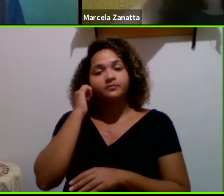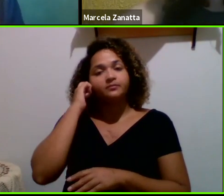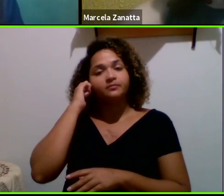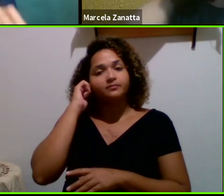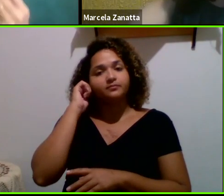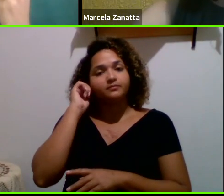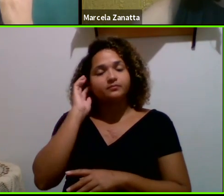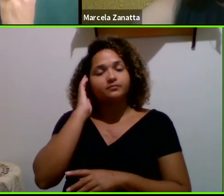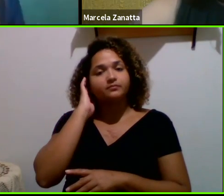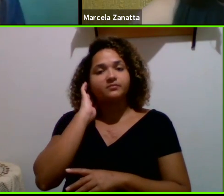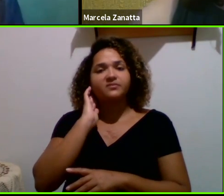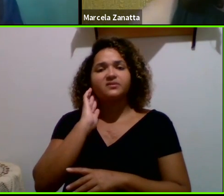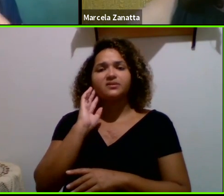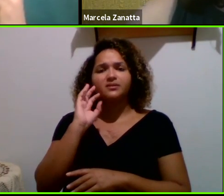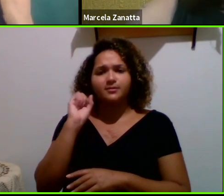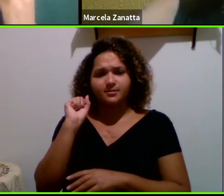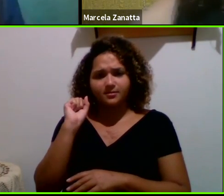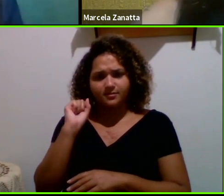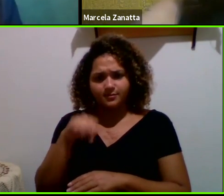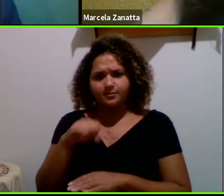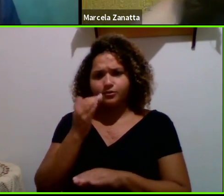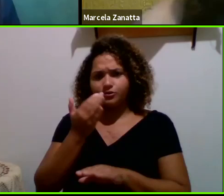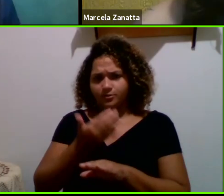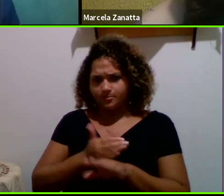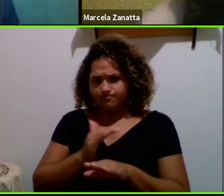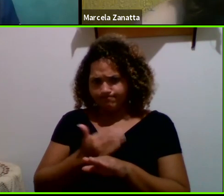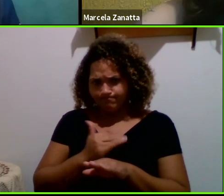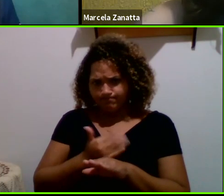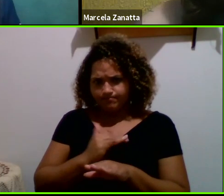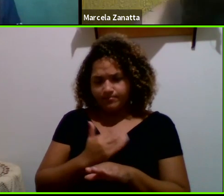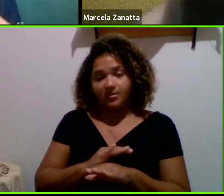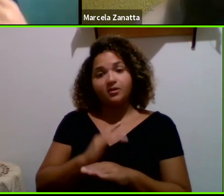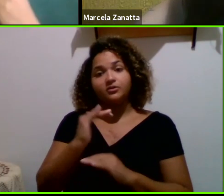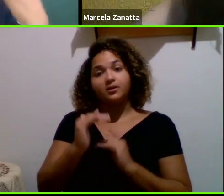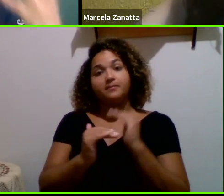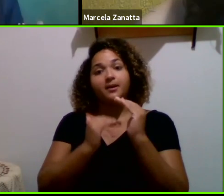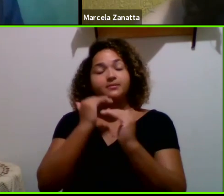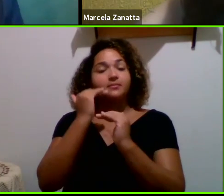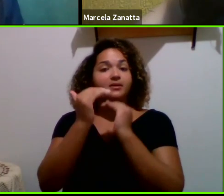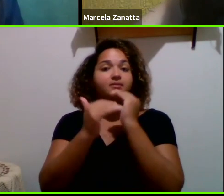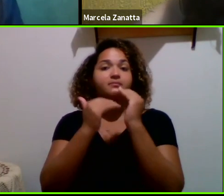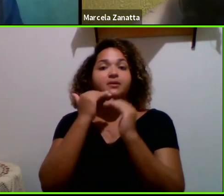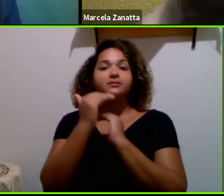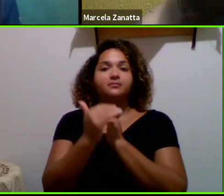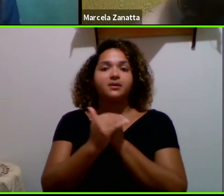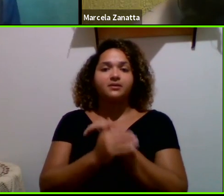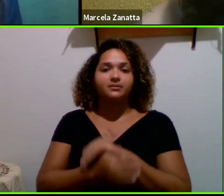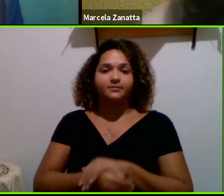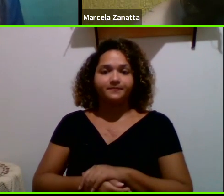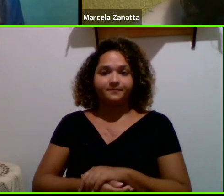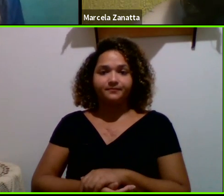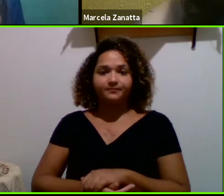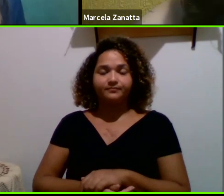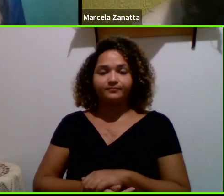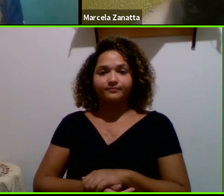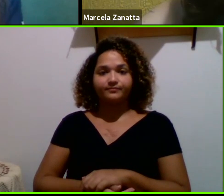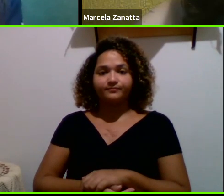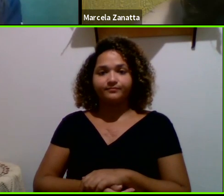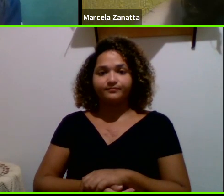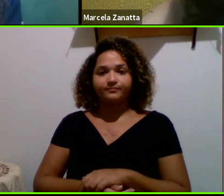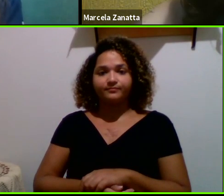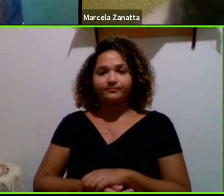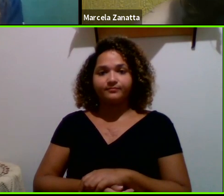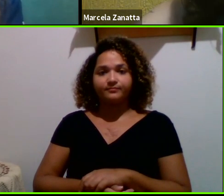devemos praticar, simular cada vez mais as práticas baseadas em evidências para que elas possam